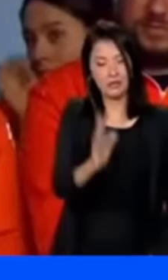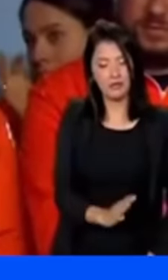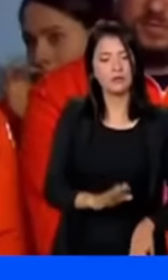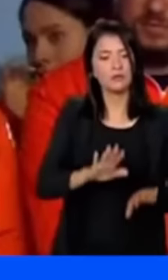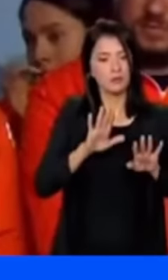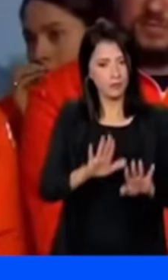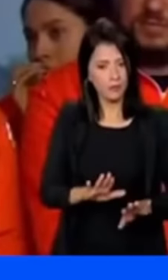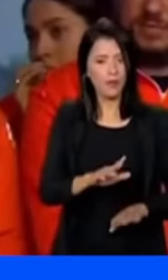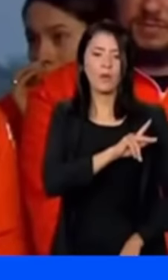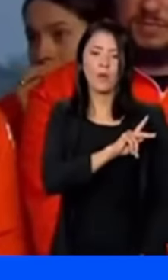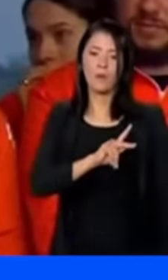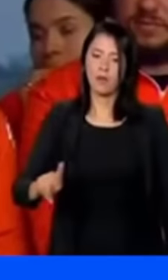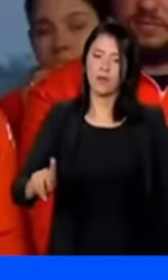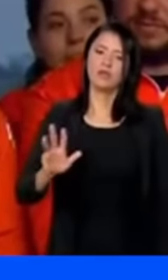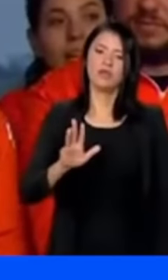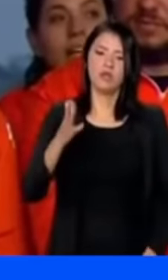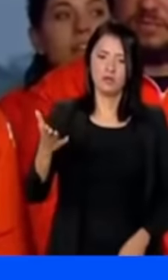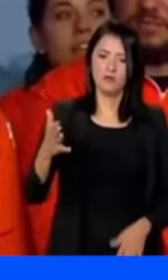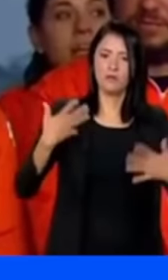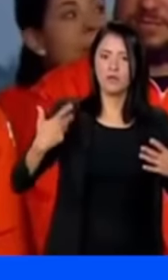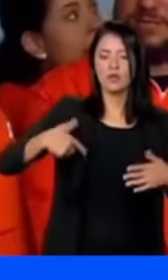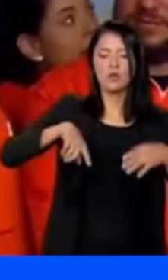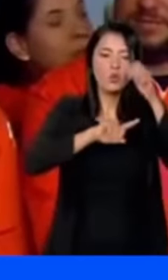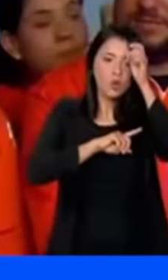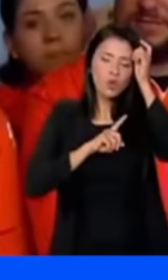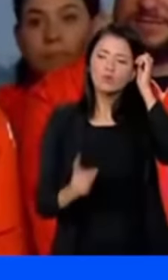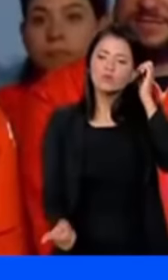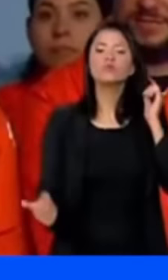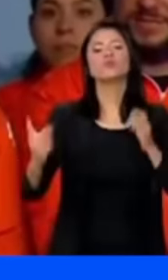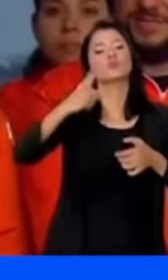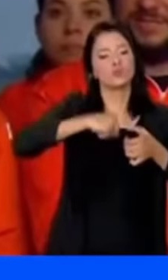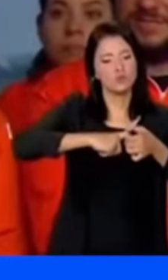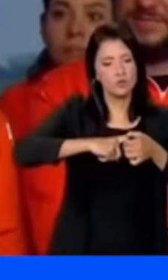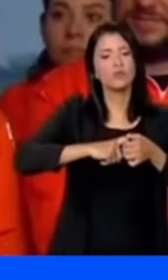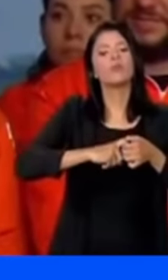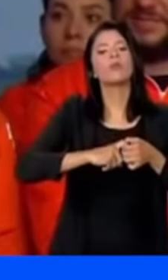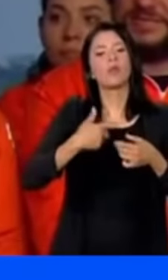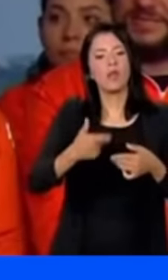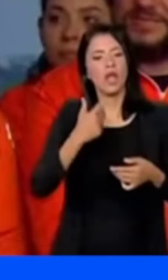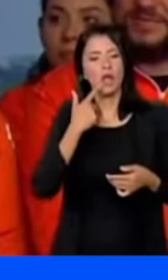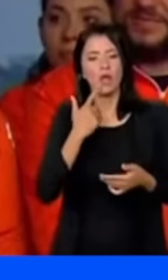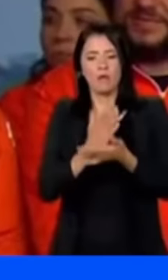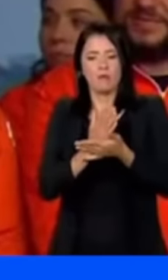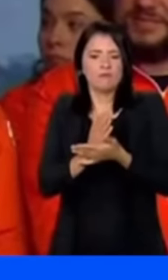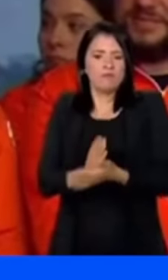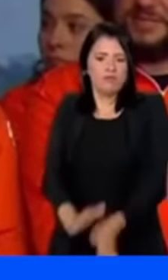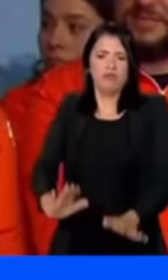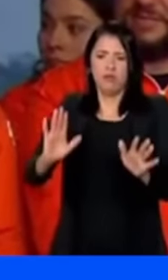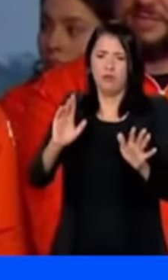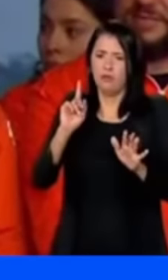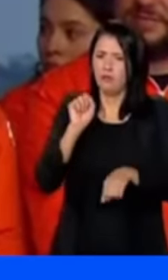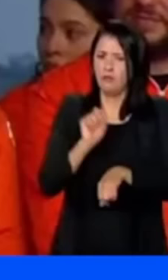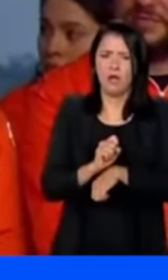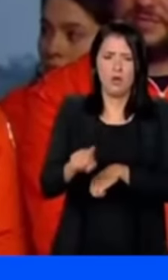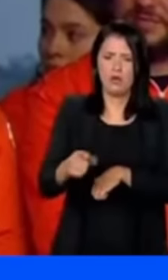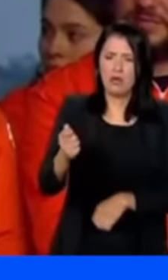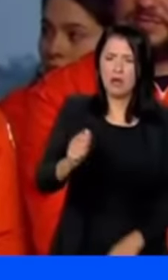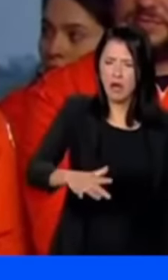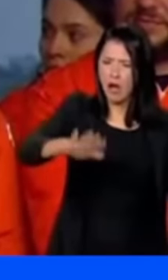presidente Lula, para alegria de todos nós, voltou e acabou com esse absurdo. Mais do que